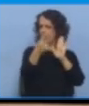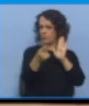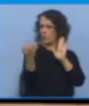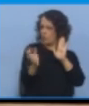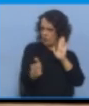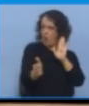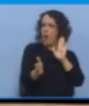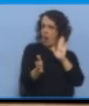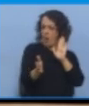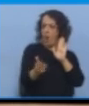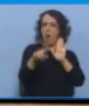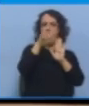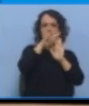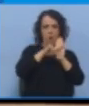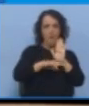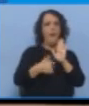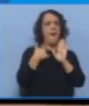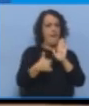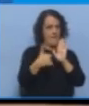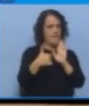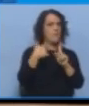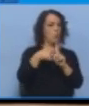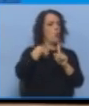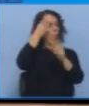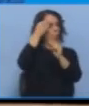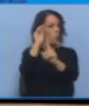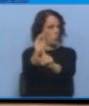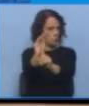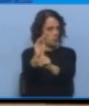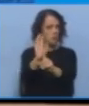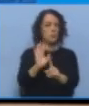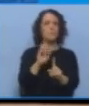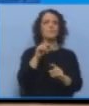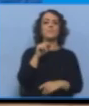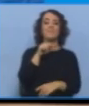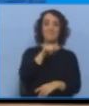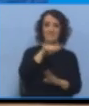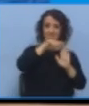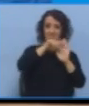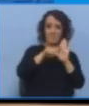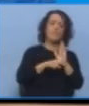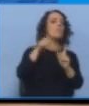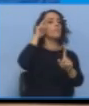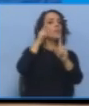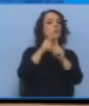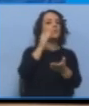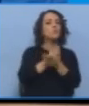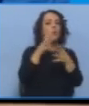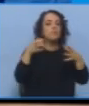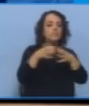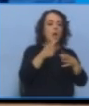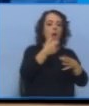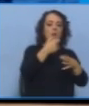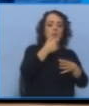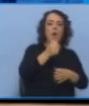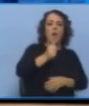é enormemente virtuoso e, portanto, que eu recomendo. Isto não tem a ver em sentido estrito com aqueles que são católicos,